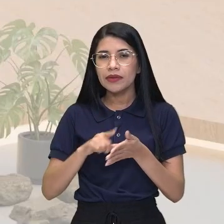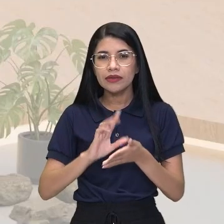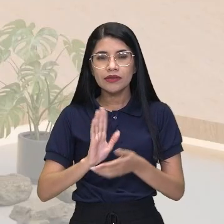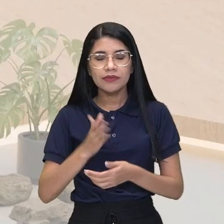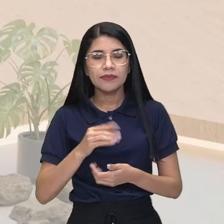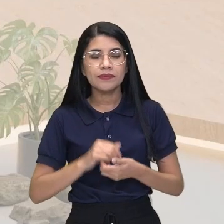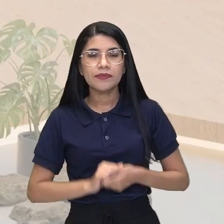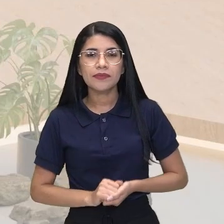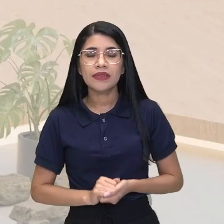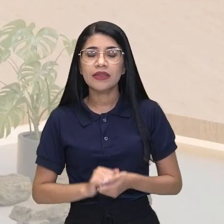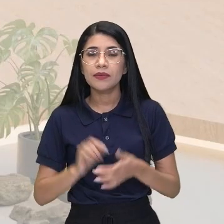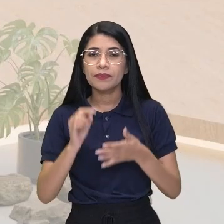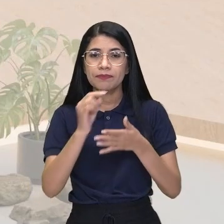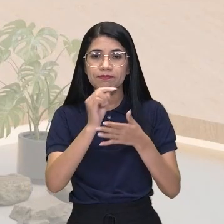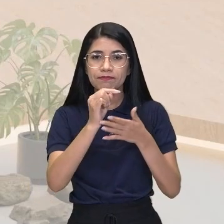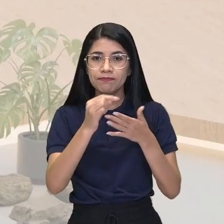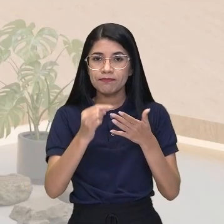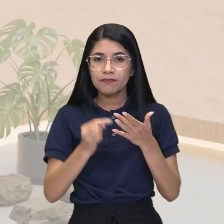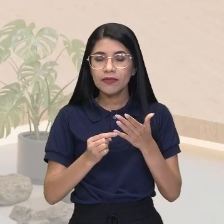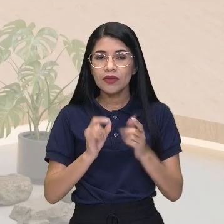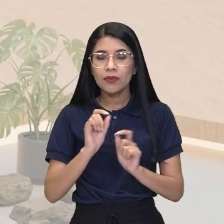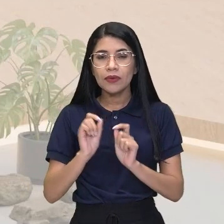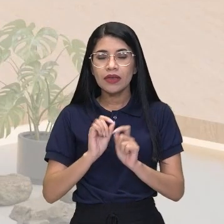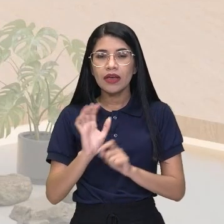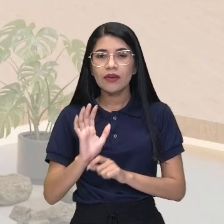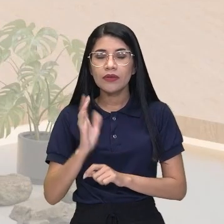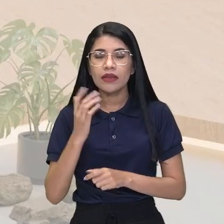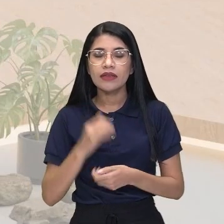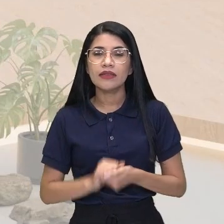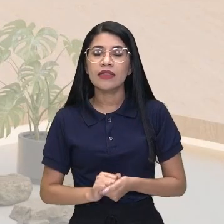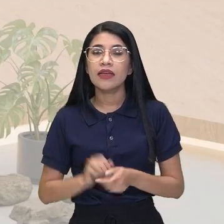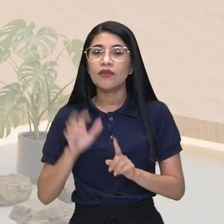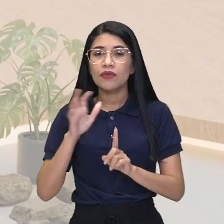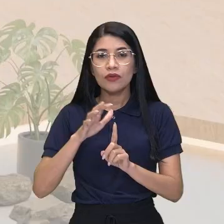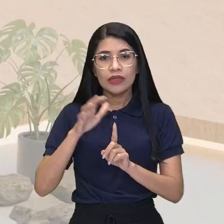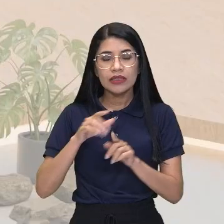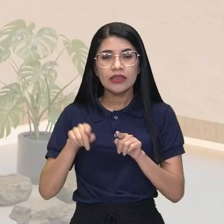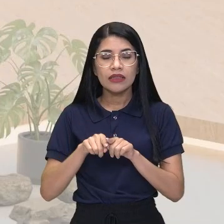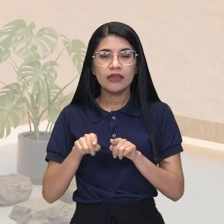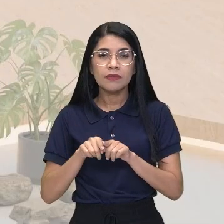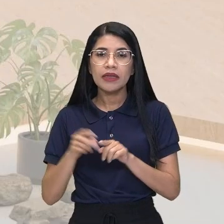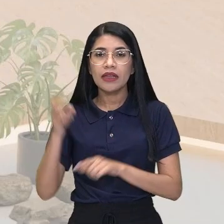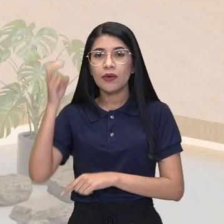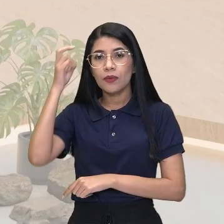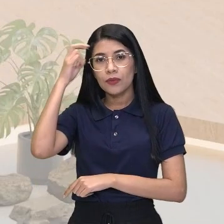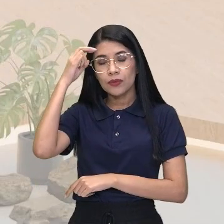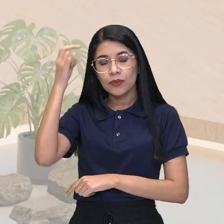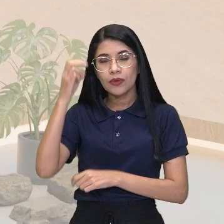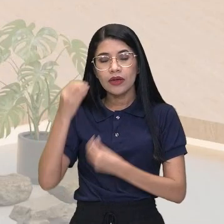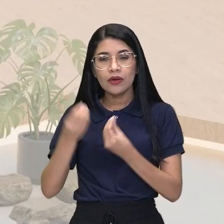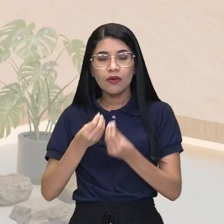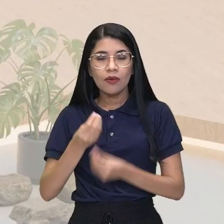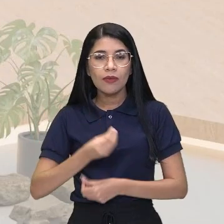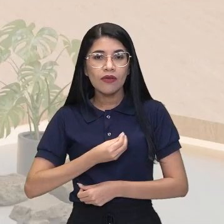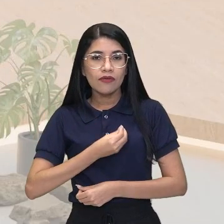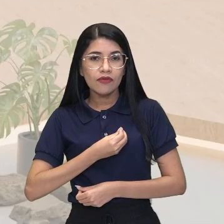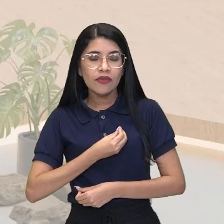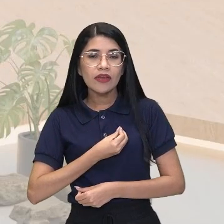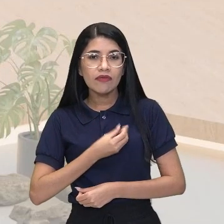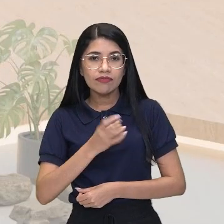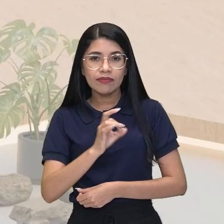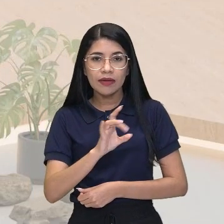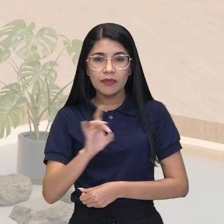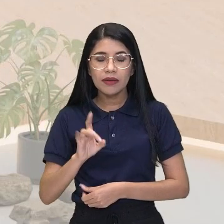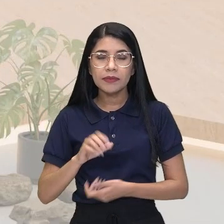aí determina o quê? Isso aqui, ó, a cultura e os modos de vida comunitário, né? Vai corroendo ali,